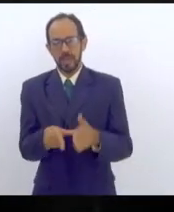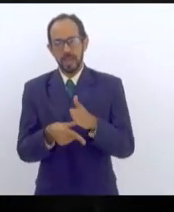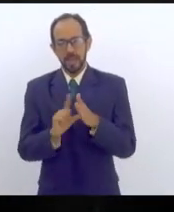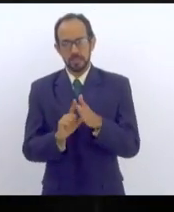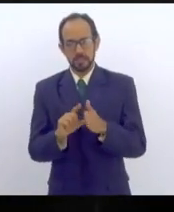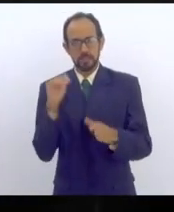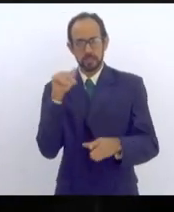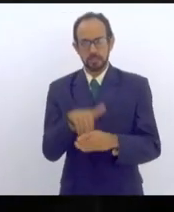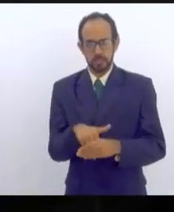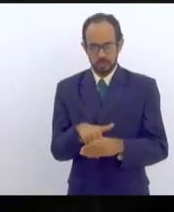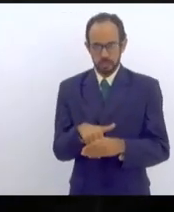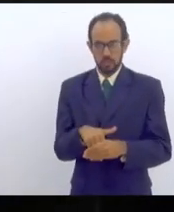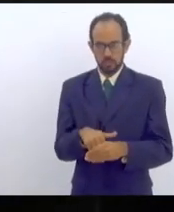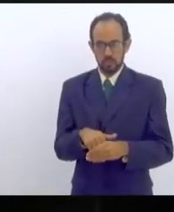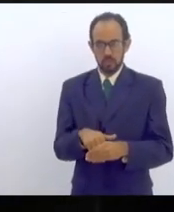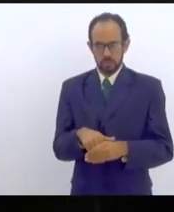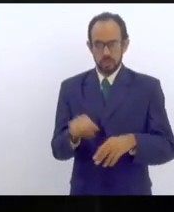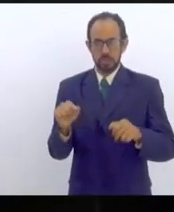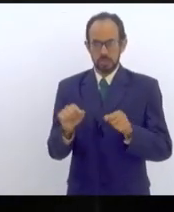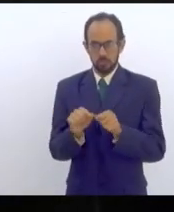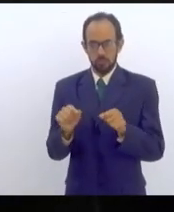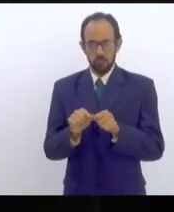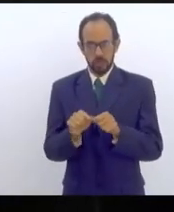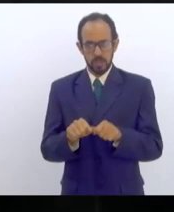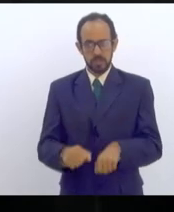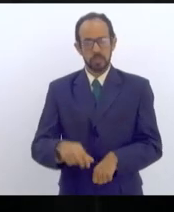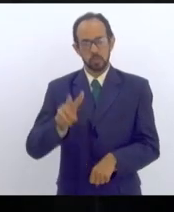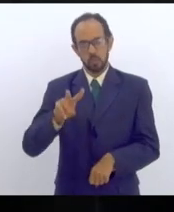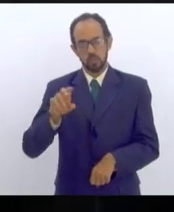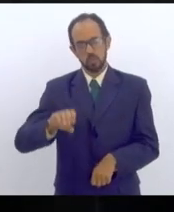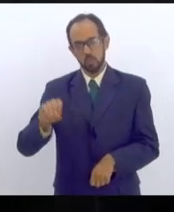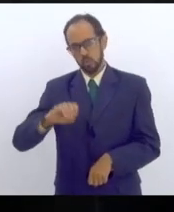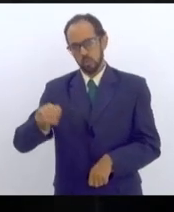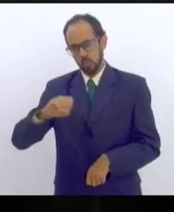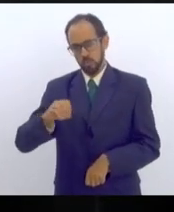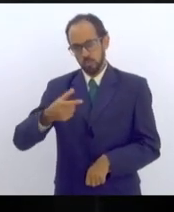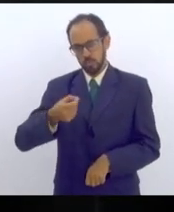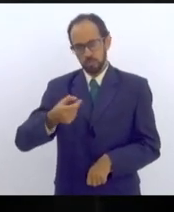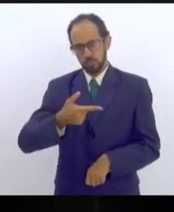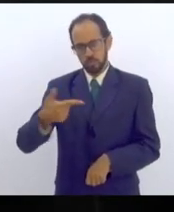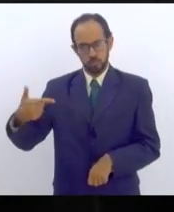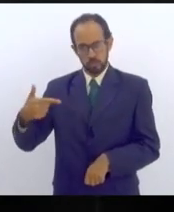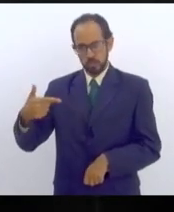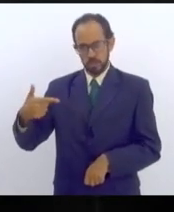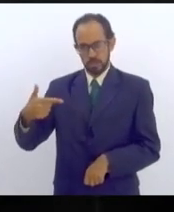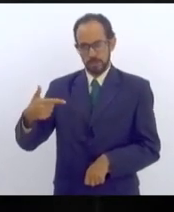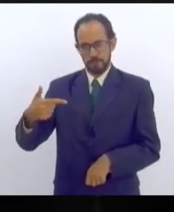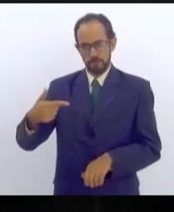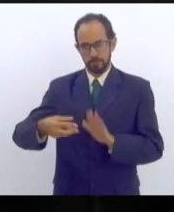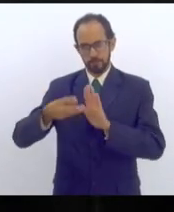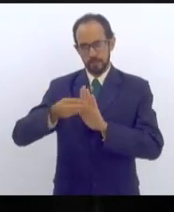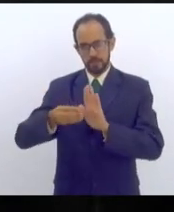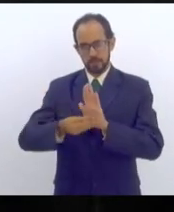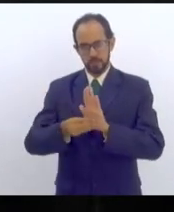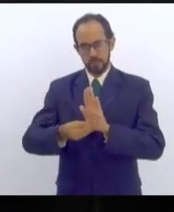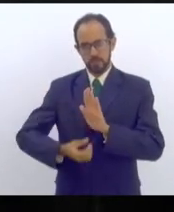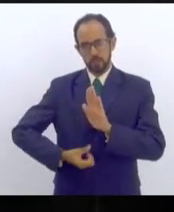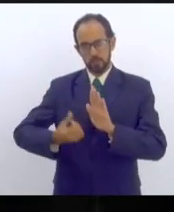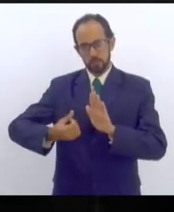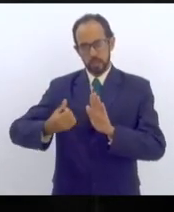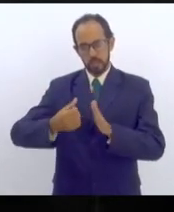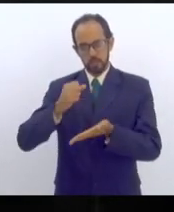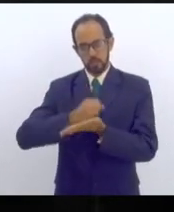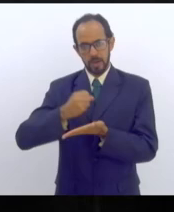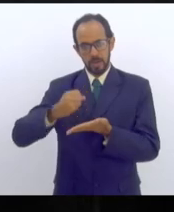eleição, que seria realizada em 2 de outubro. Registramos no sexto ofício de registro